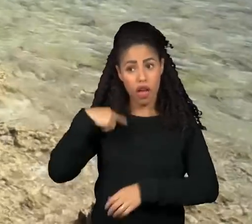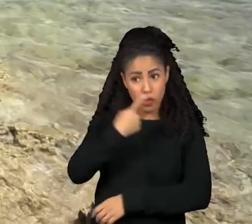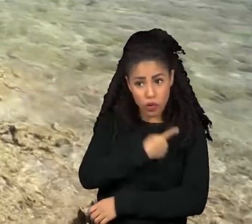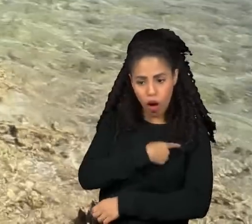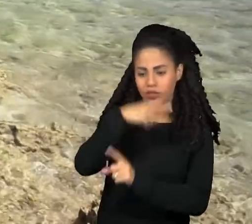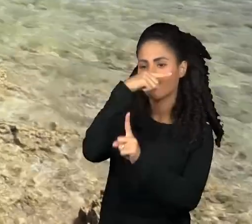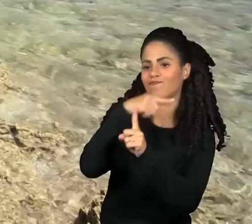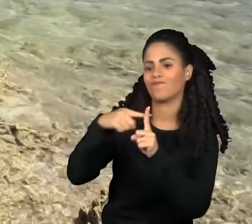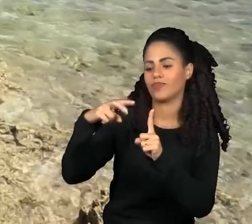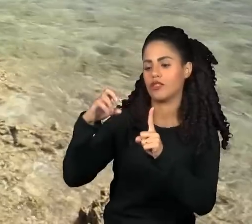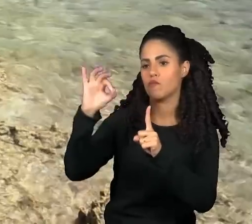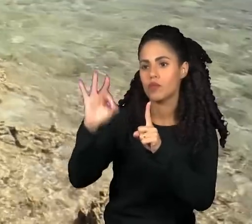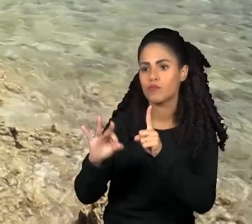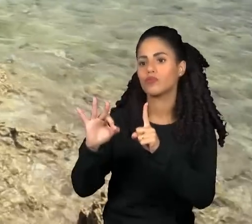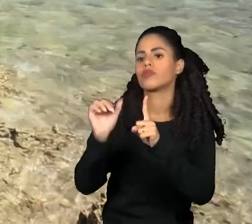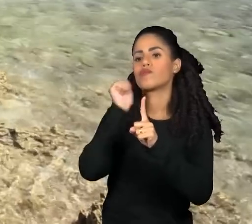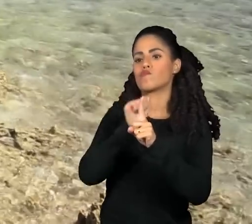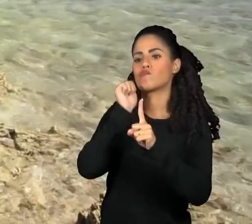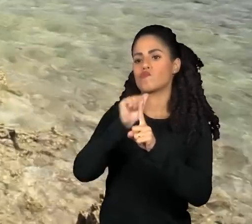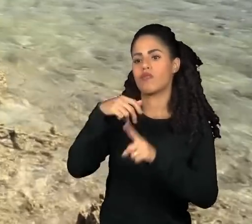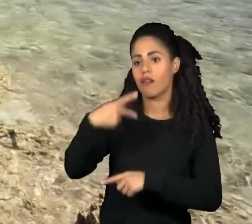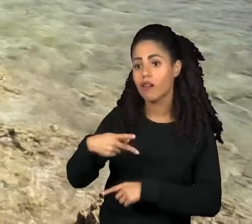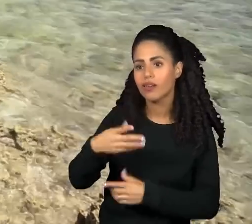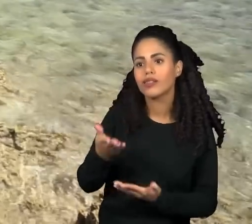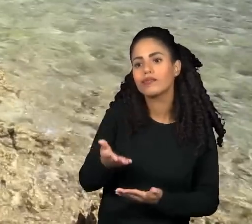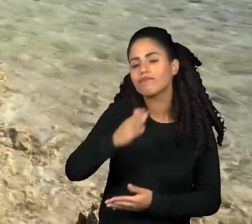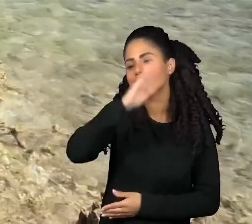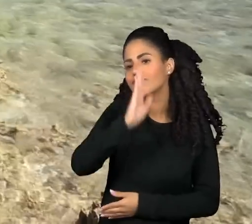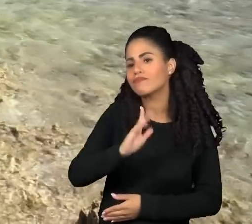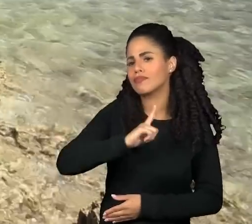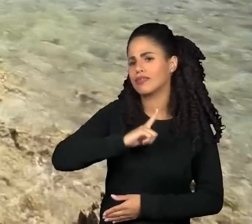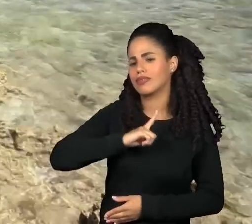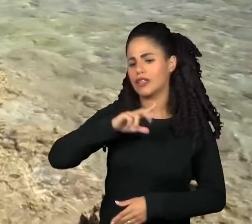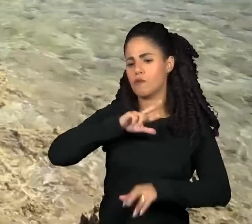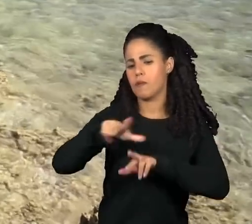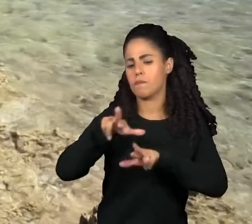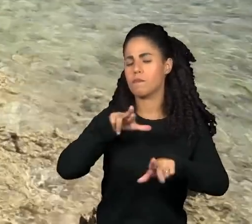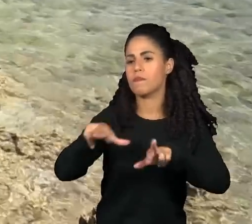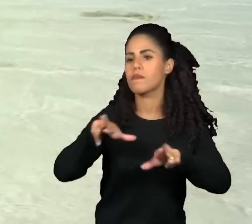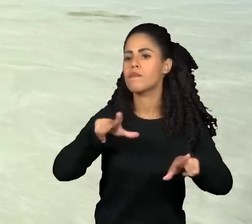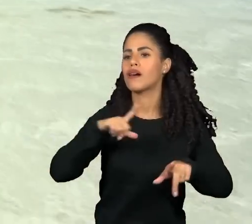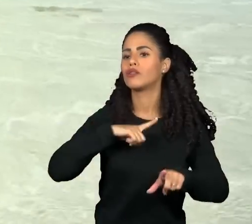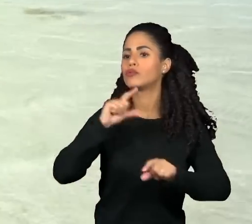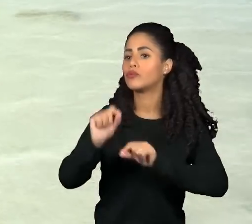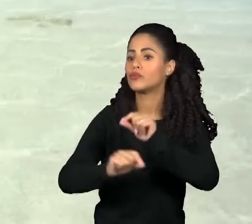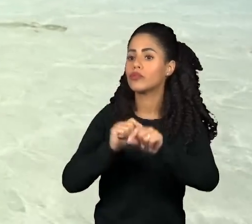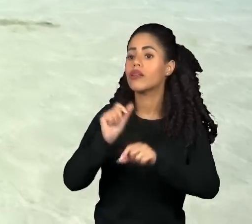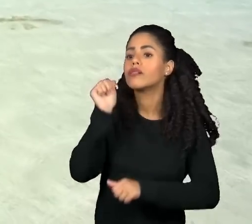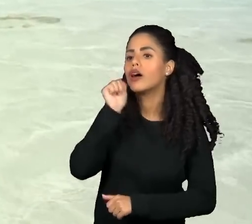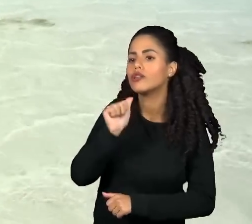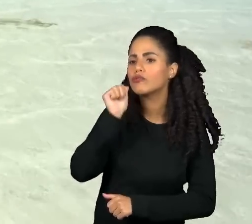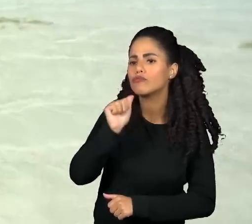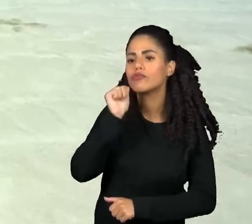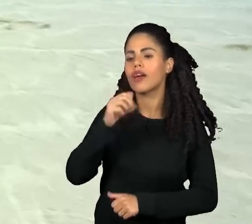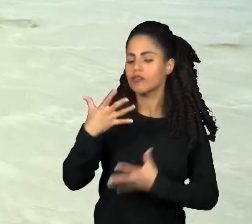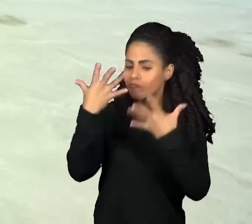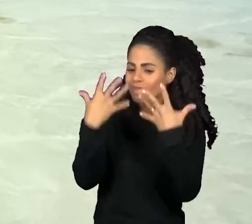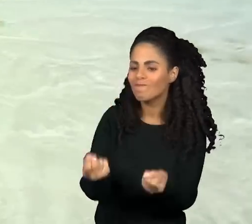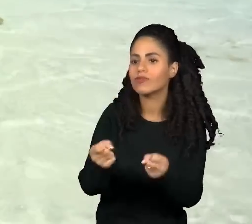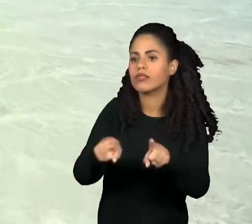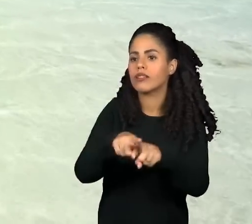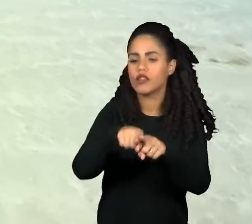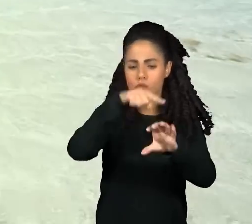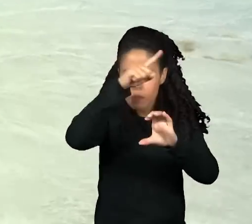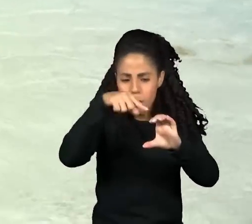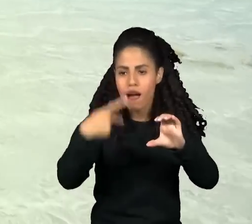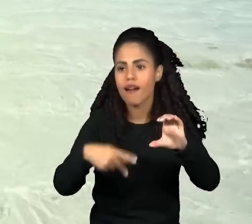mundial e aqui o Brasil tem uma característica muito bacana que também é metade das mulheres que assina a produção científica